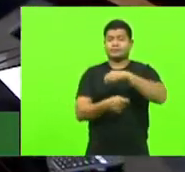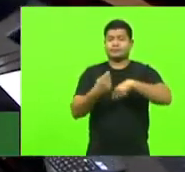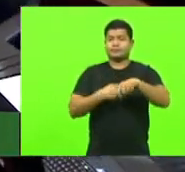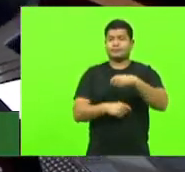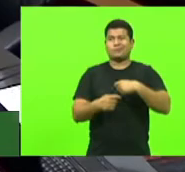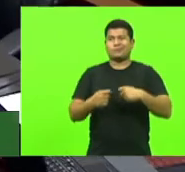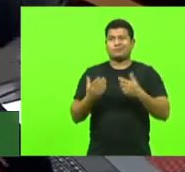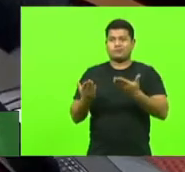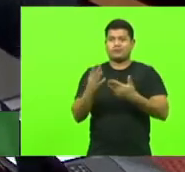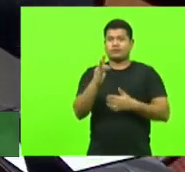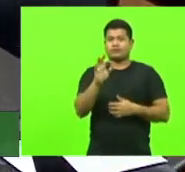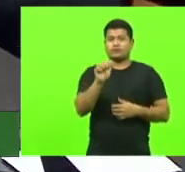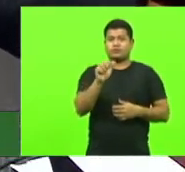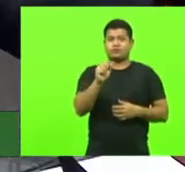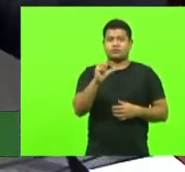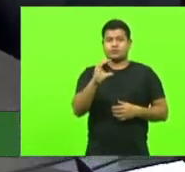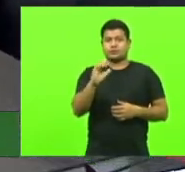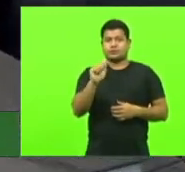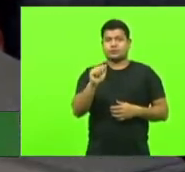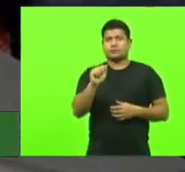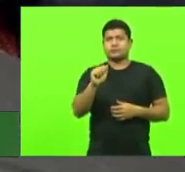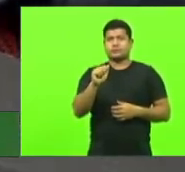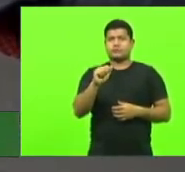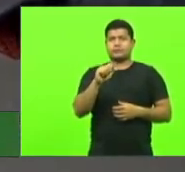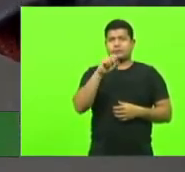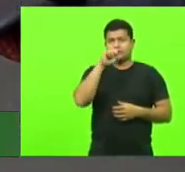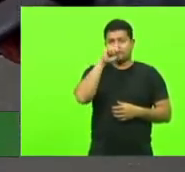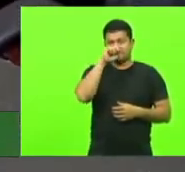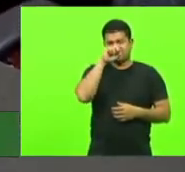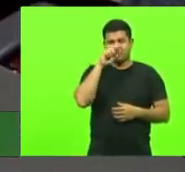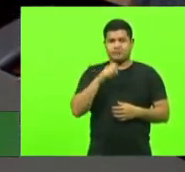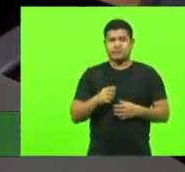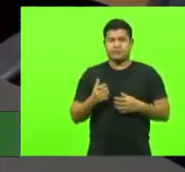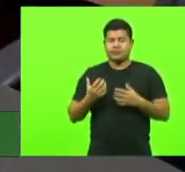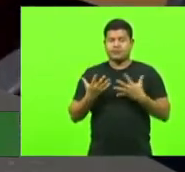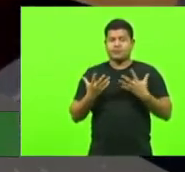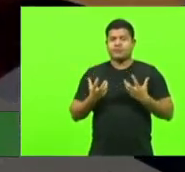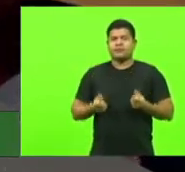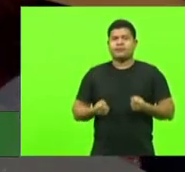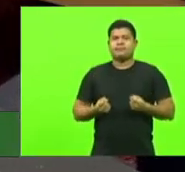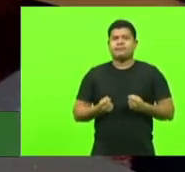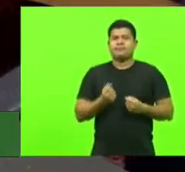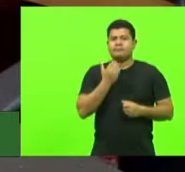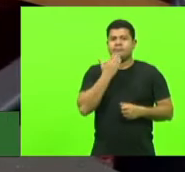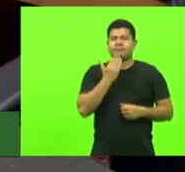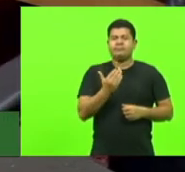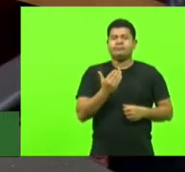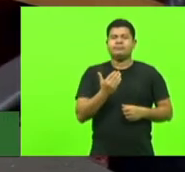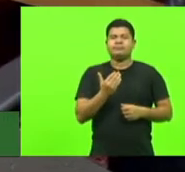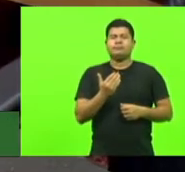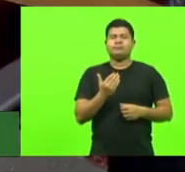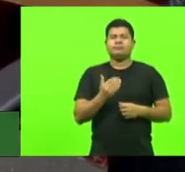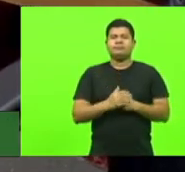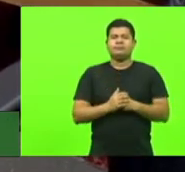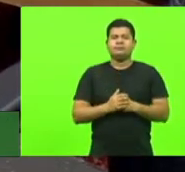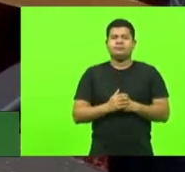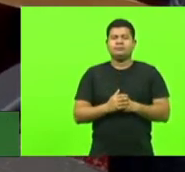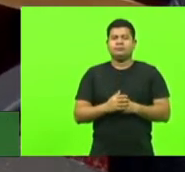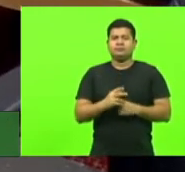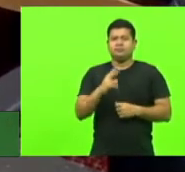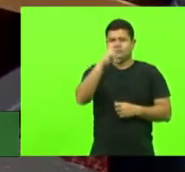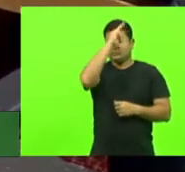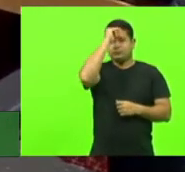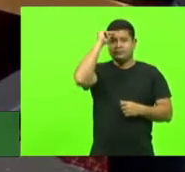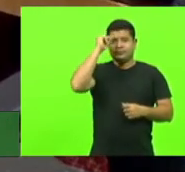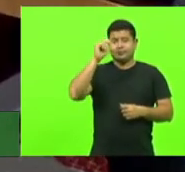secretário Tasca, por atender essa demanda da Prefeitura de